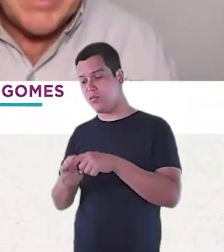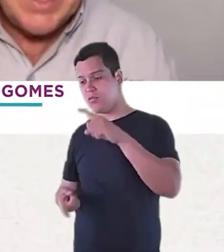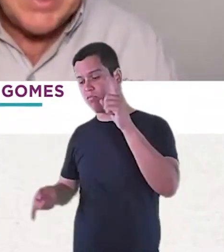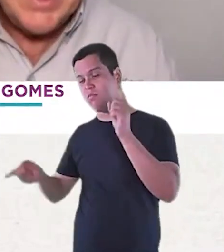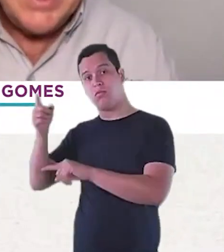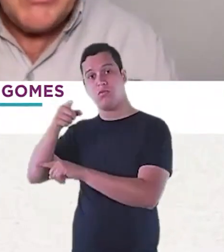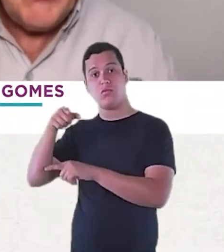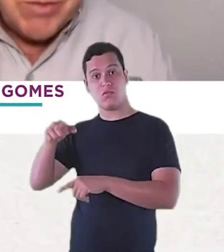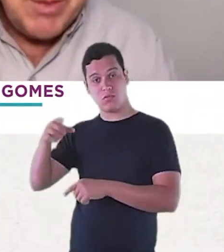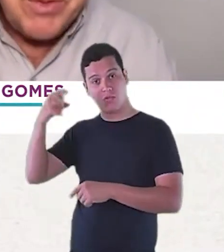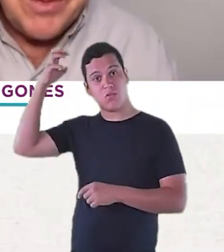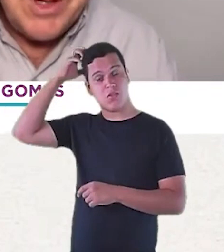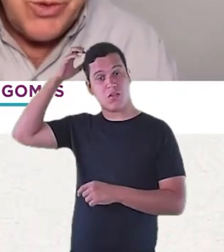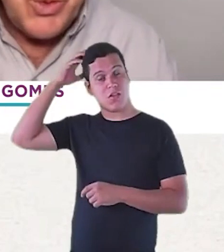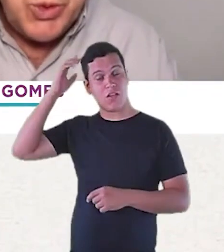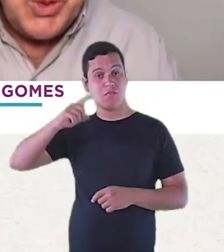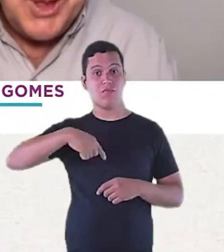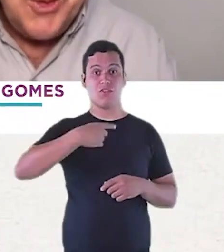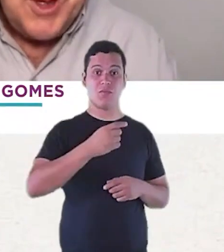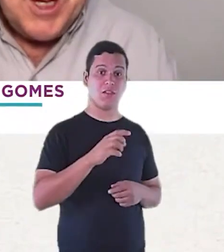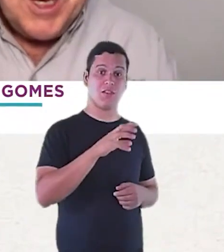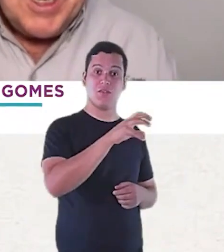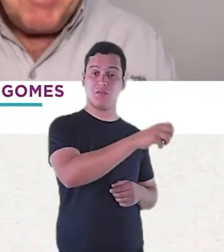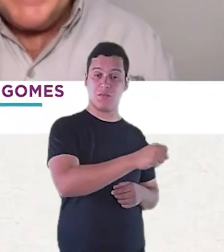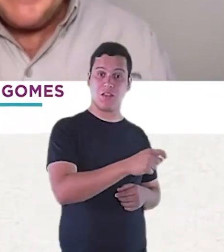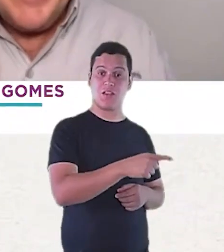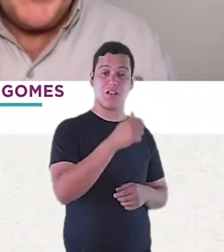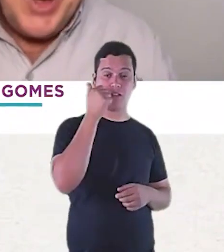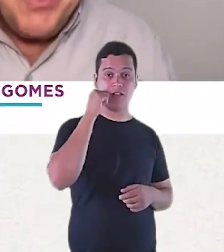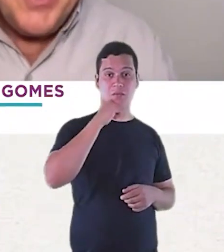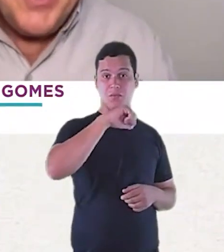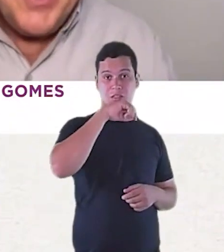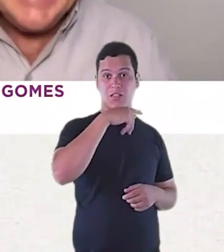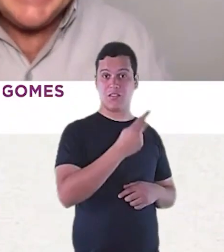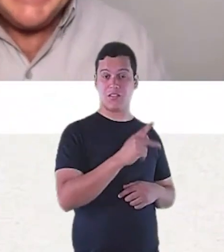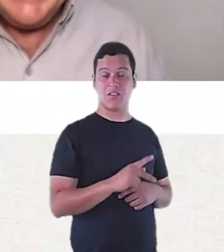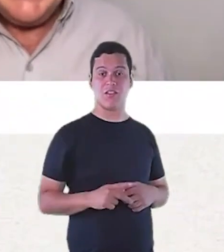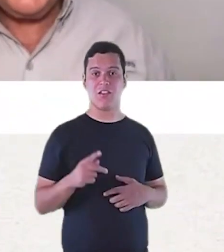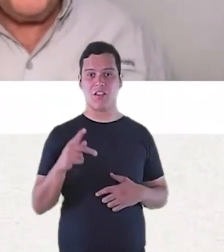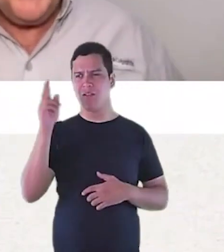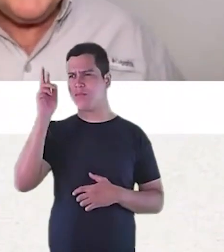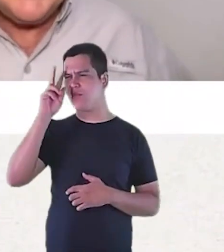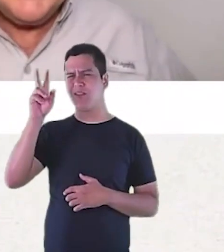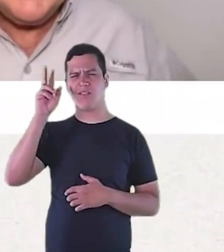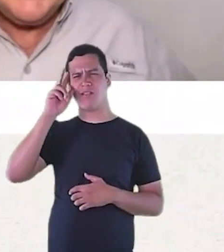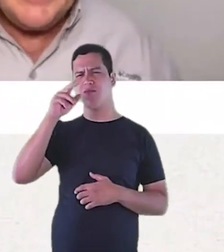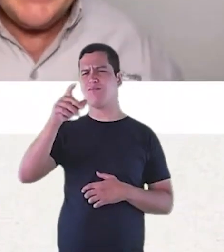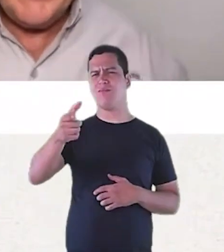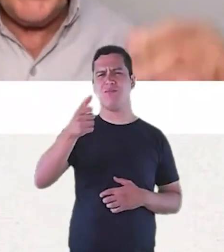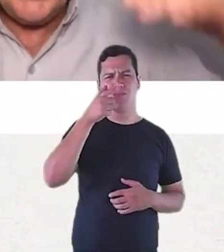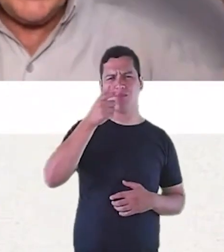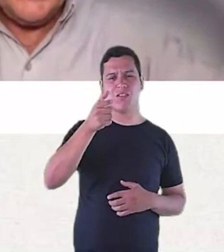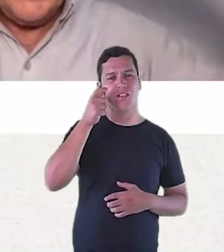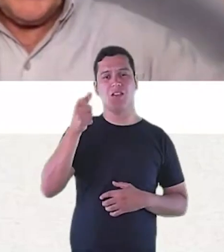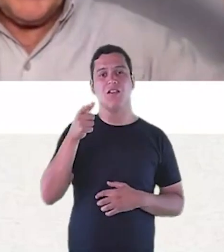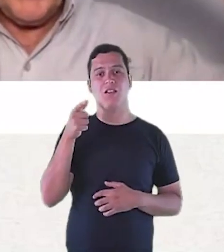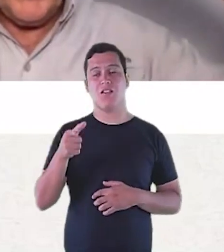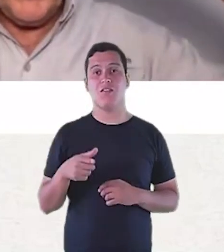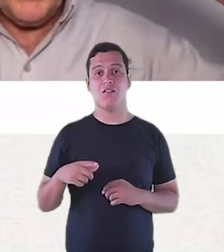rainha escravizada. Não se sabe se ele encontrou ou não, mas essa história é fascinante. Então mostra que existia